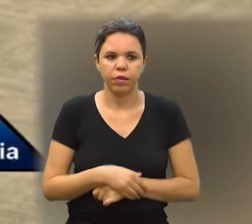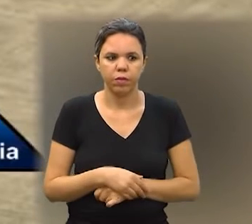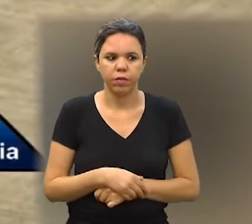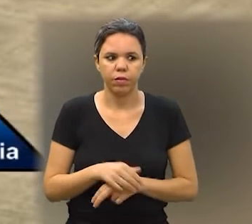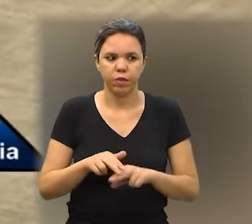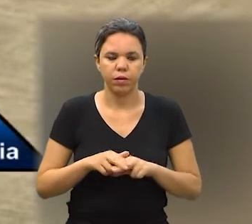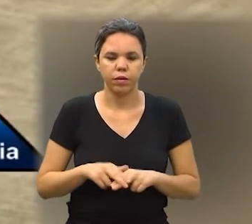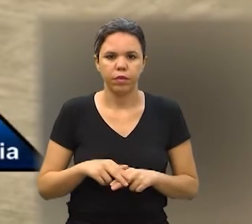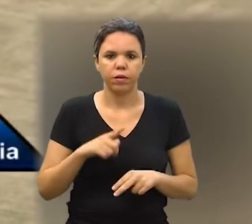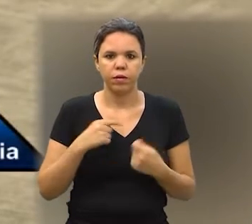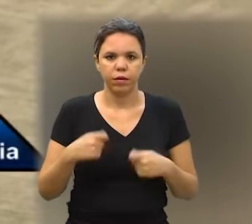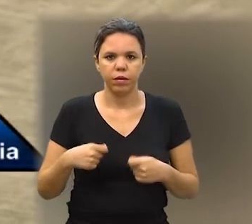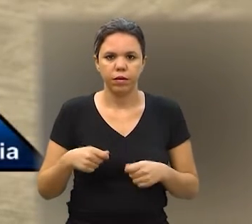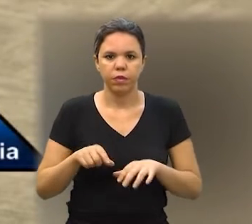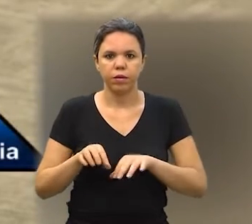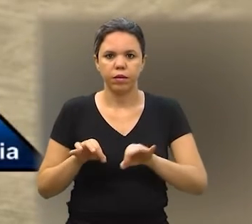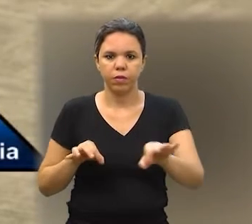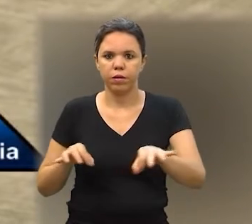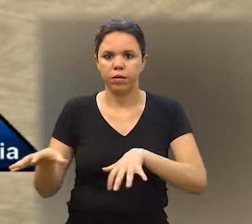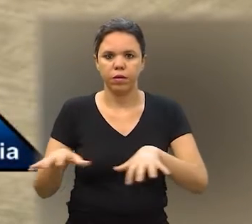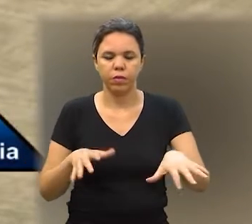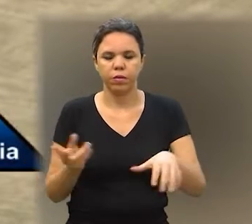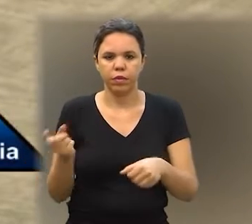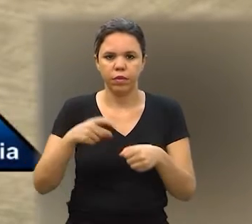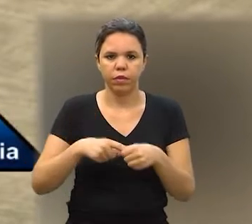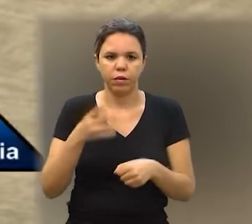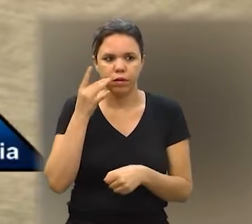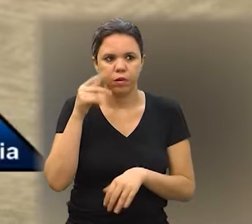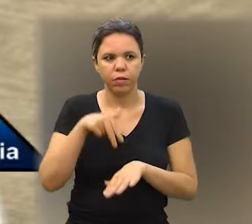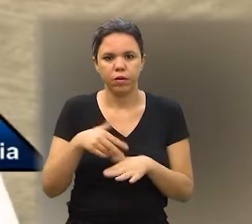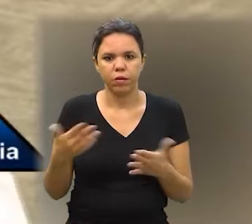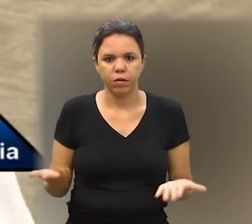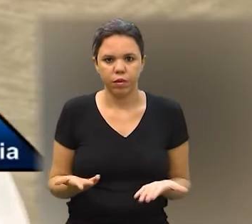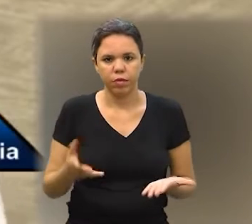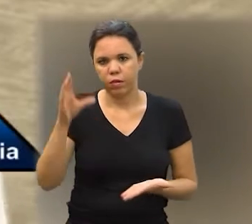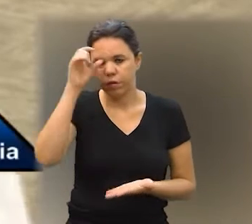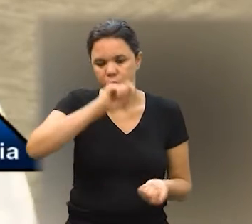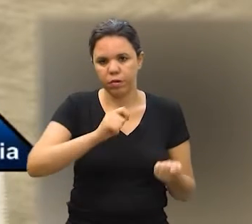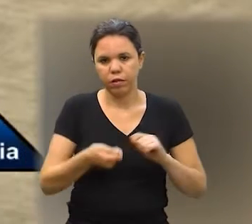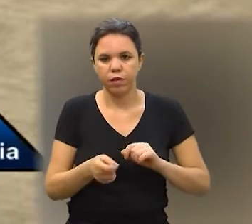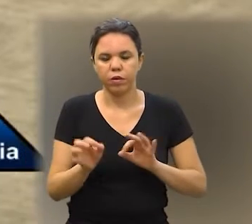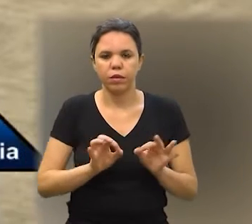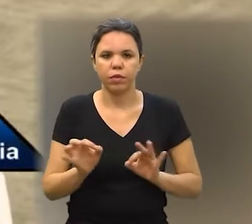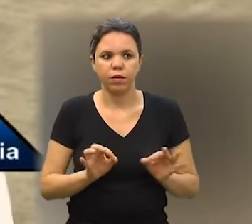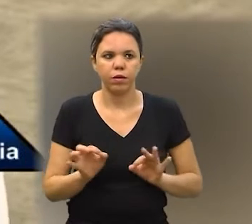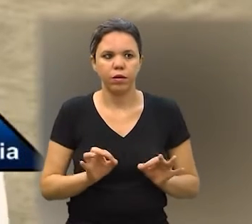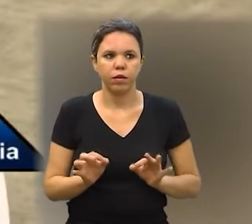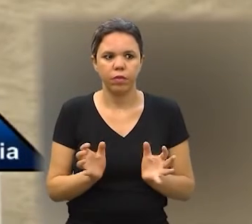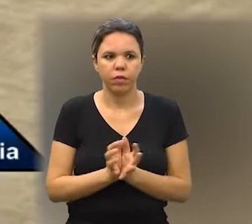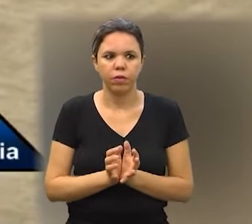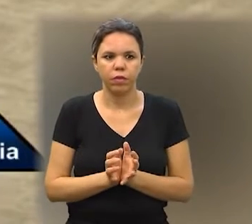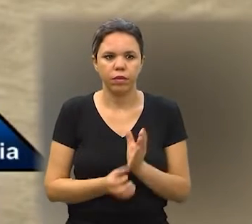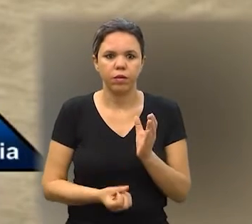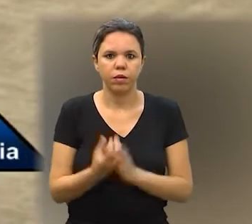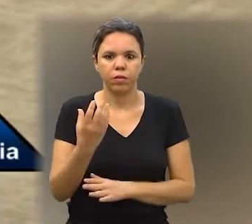participação, justamente para não ter a necessidade de deslocamento. Depois a gente voltou 100% para o presencial e a gente reaprendeu como reorganizar, né, a